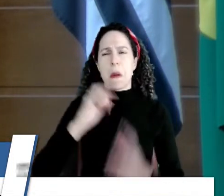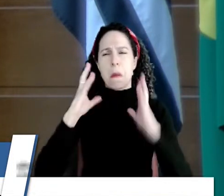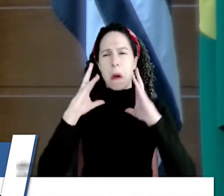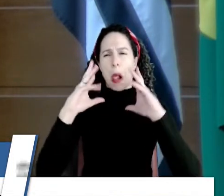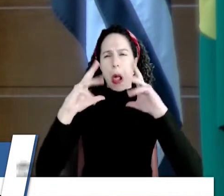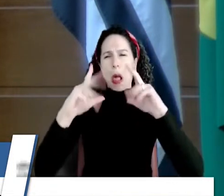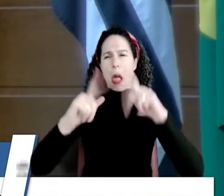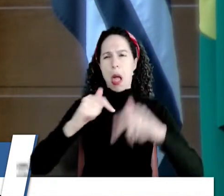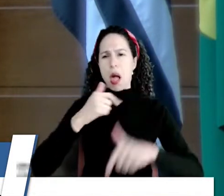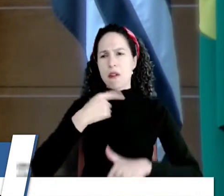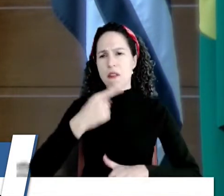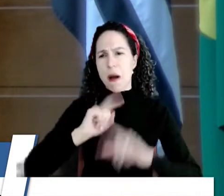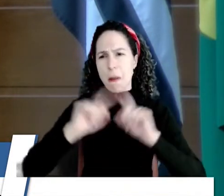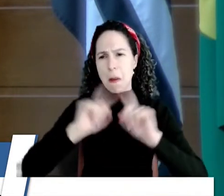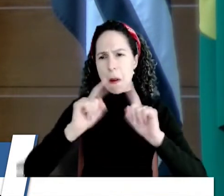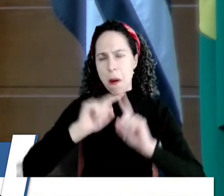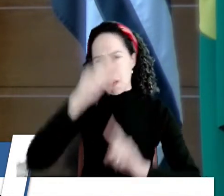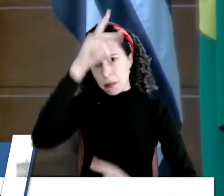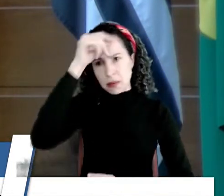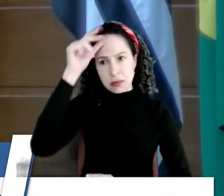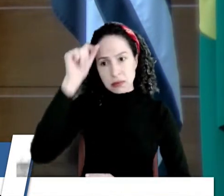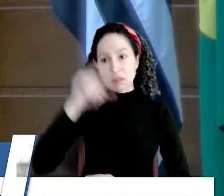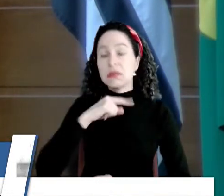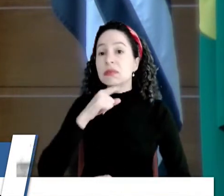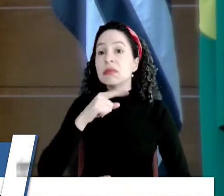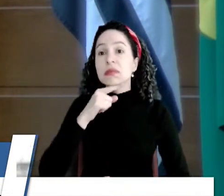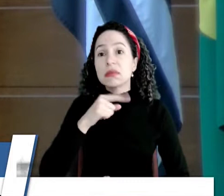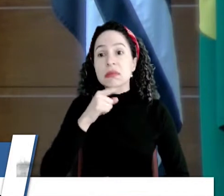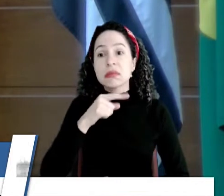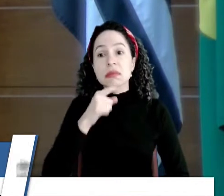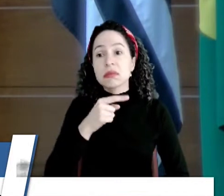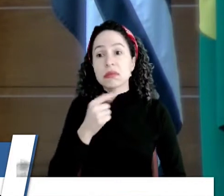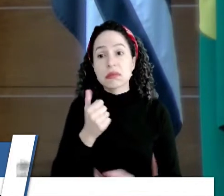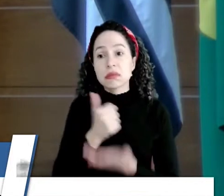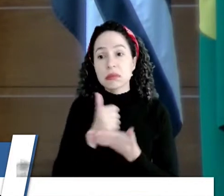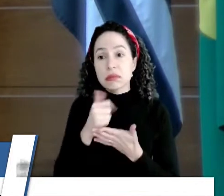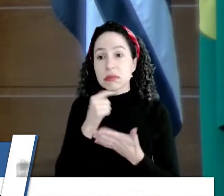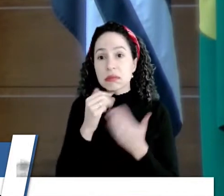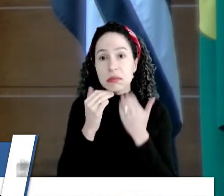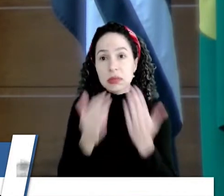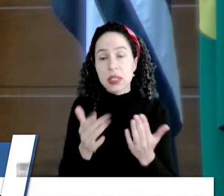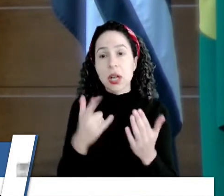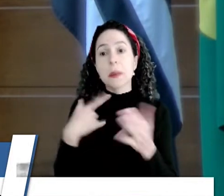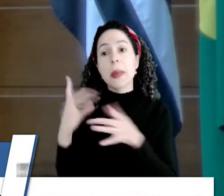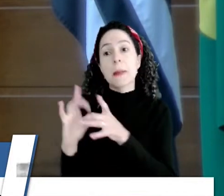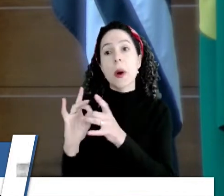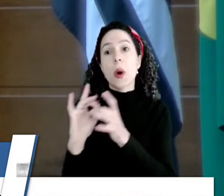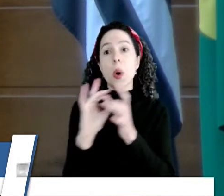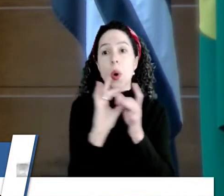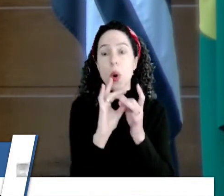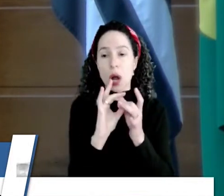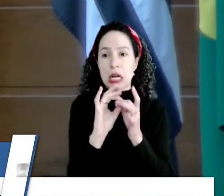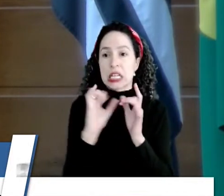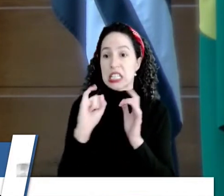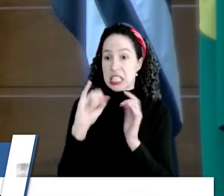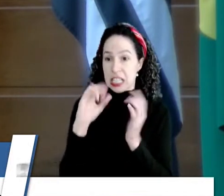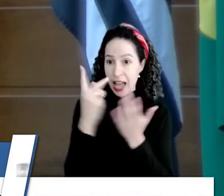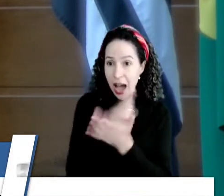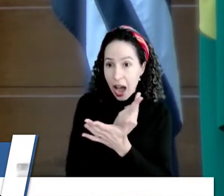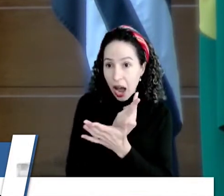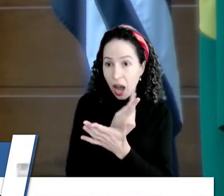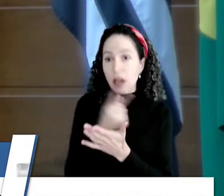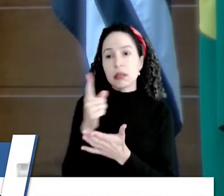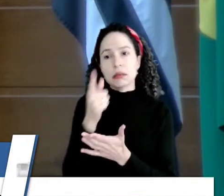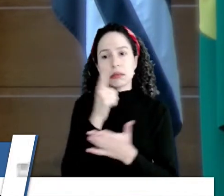dessa forma. A gente precisa de união. Ó, se está errado aqui, a gente consegue fazer assim? Ó, eu tenho uma ideia, vamos fazer de